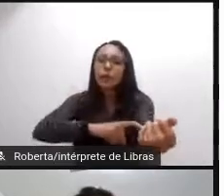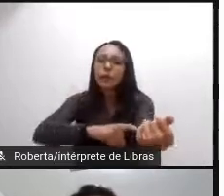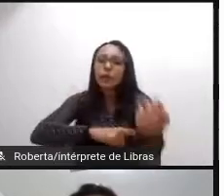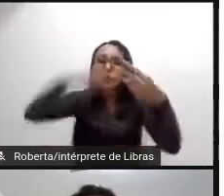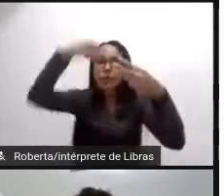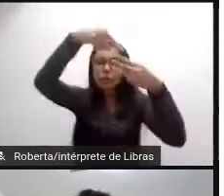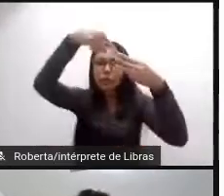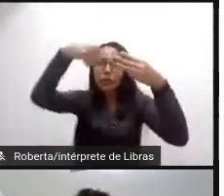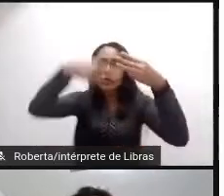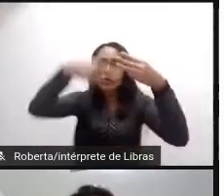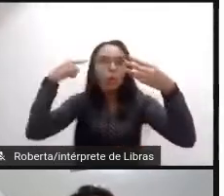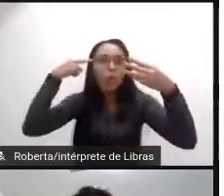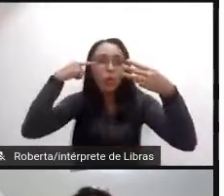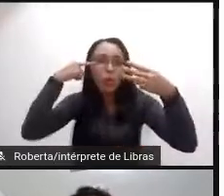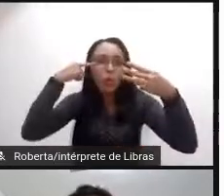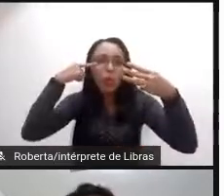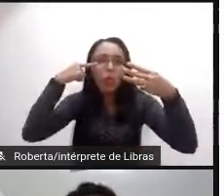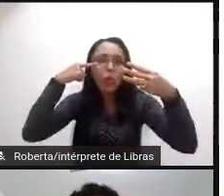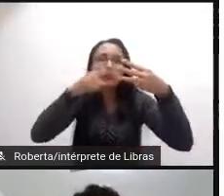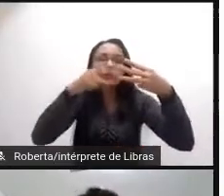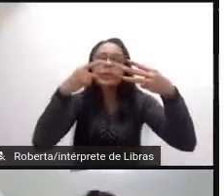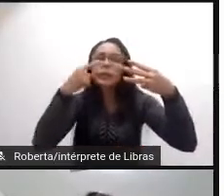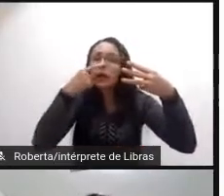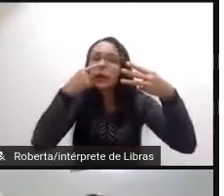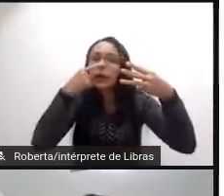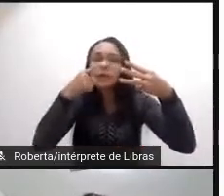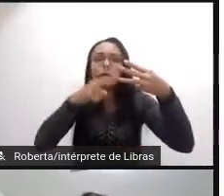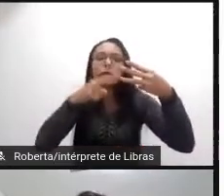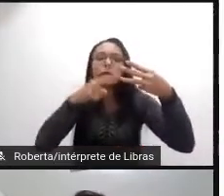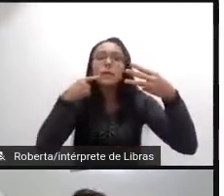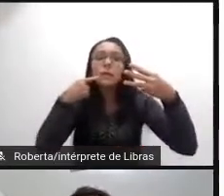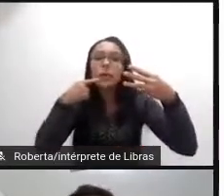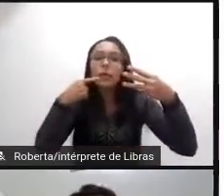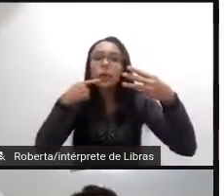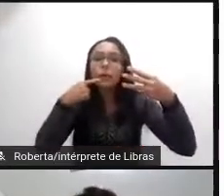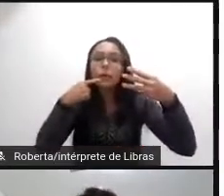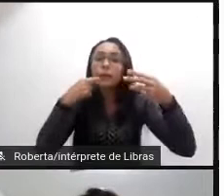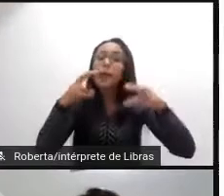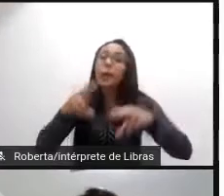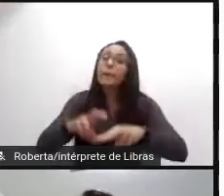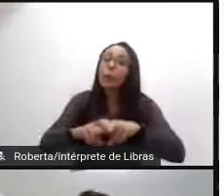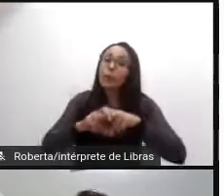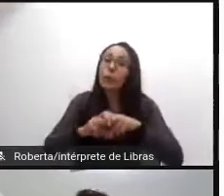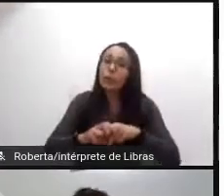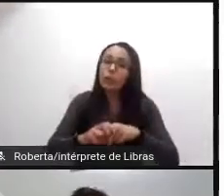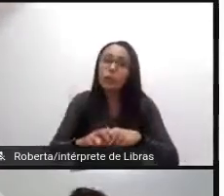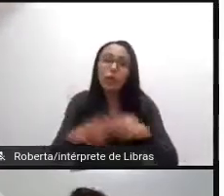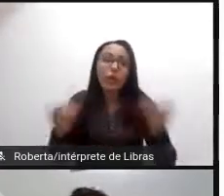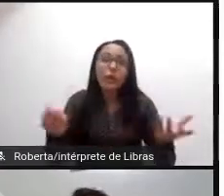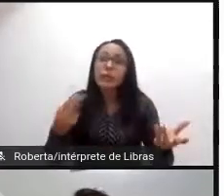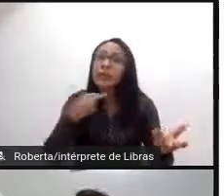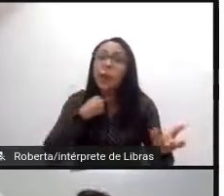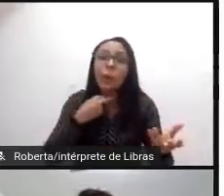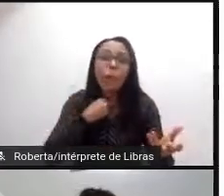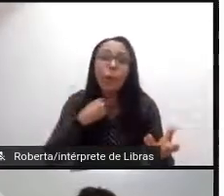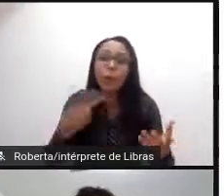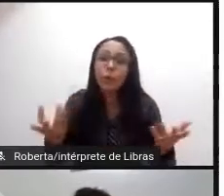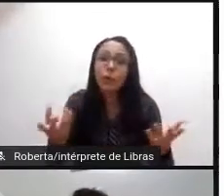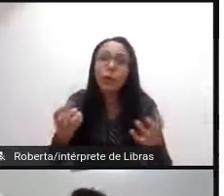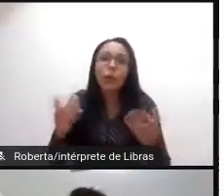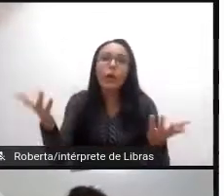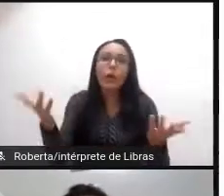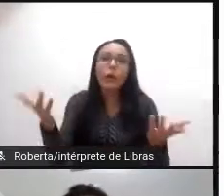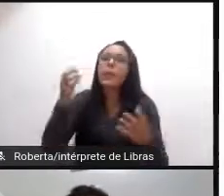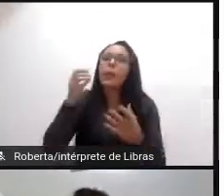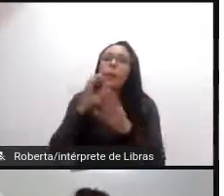esqueçam, olhos, nariz e boca. Por isso que jamais coloquem as mãos sem estarem limpas,